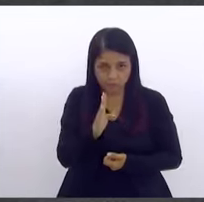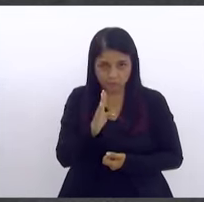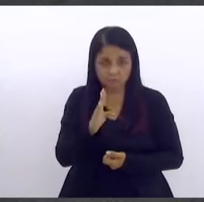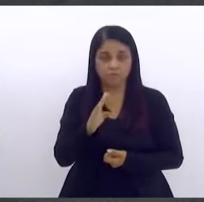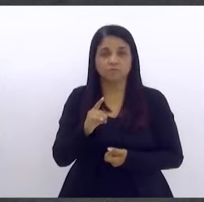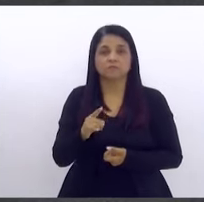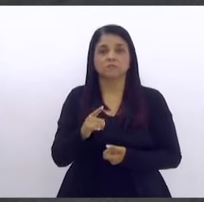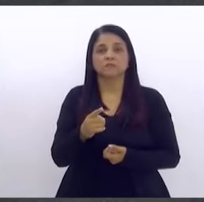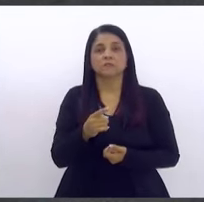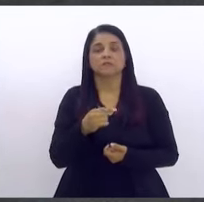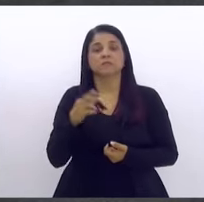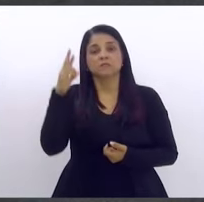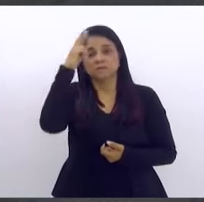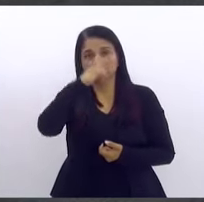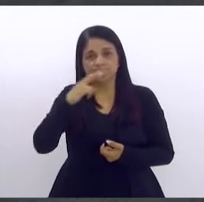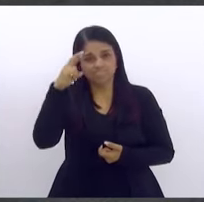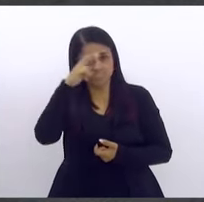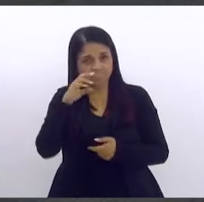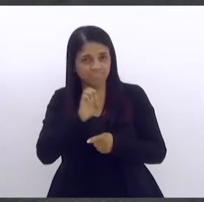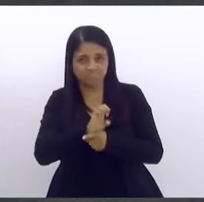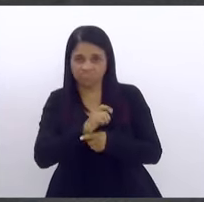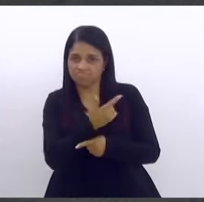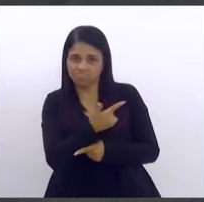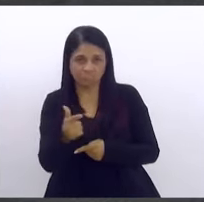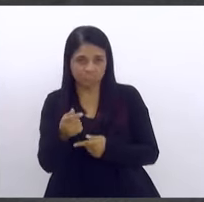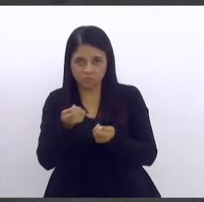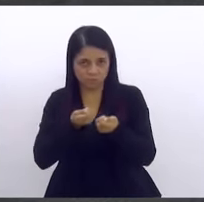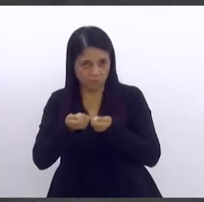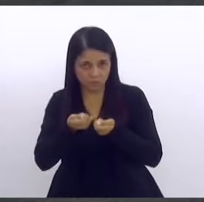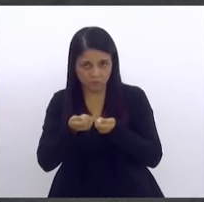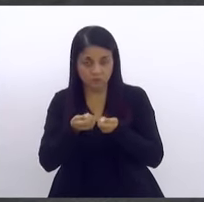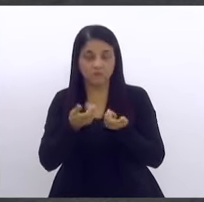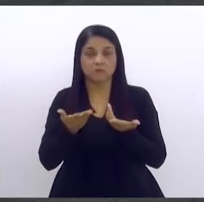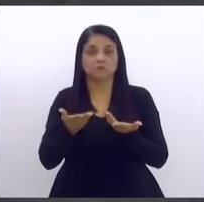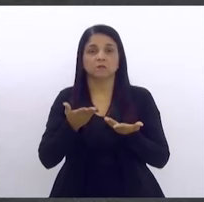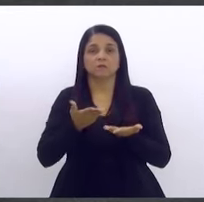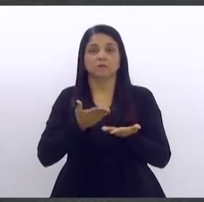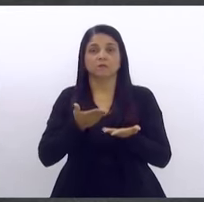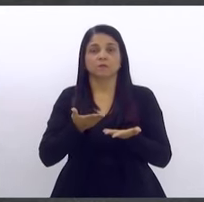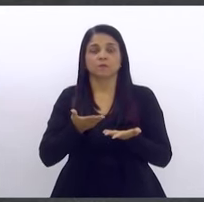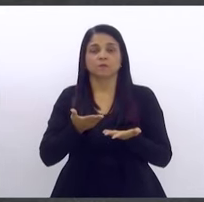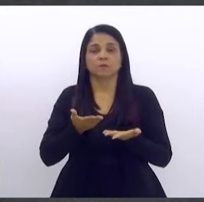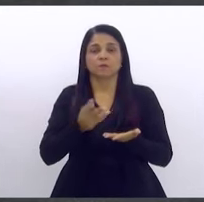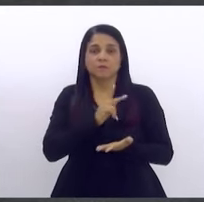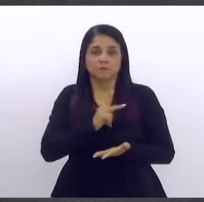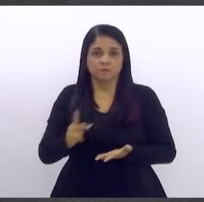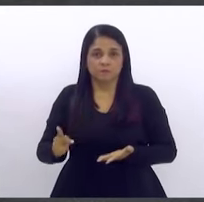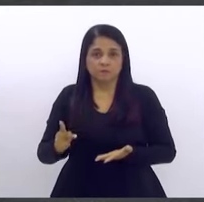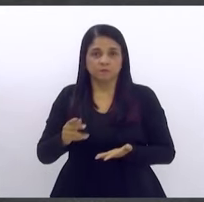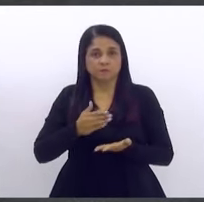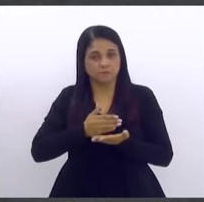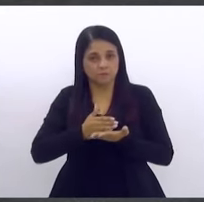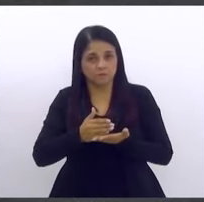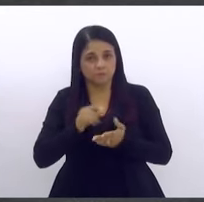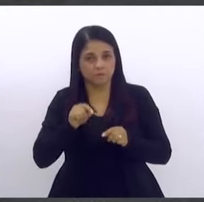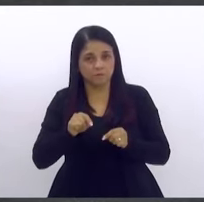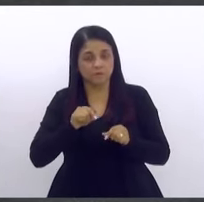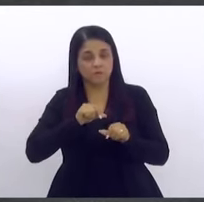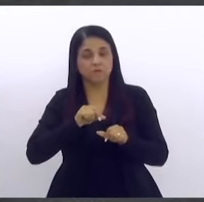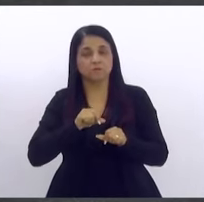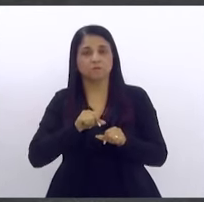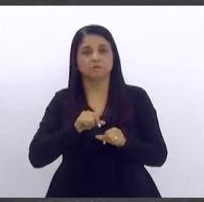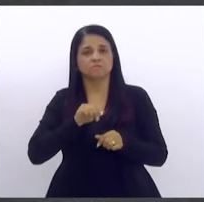fiscos estaduais. Então, inicialmente, senhor presidente, consoante a exposição de